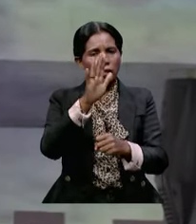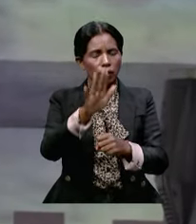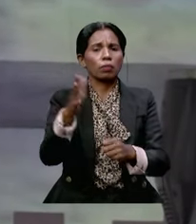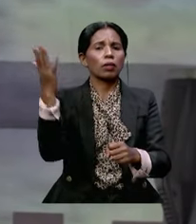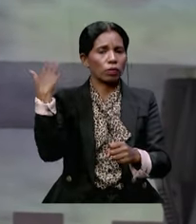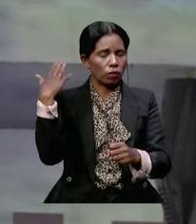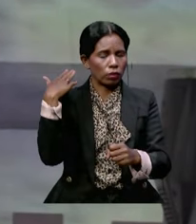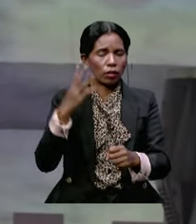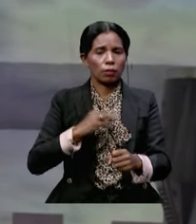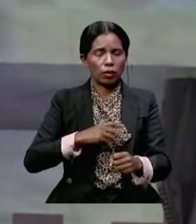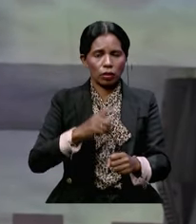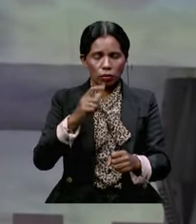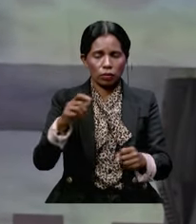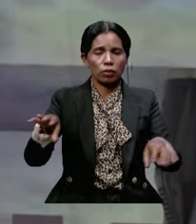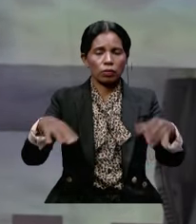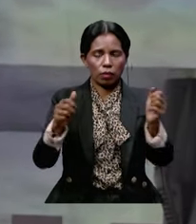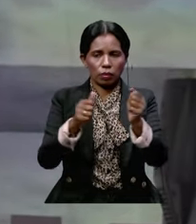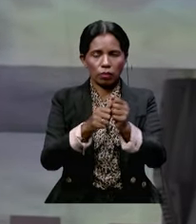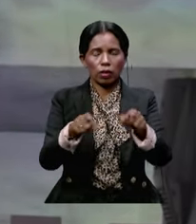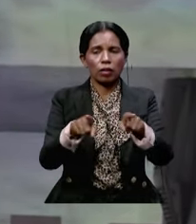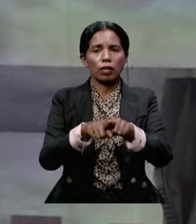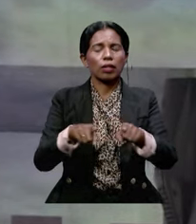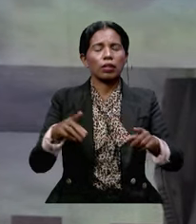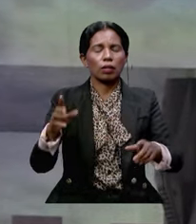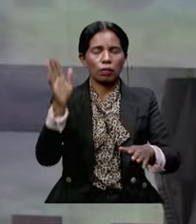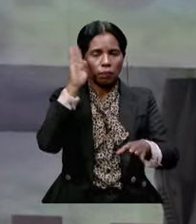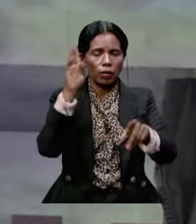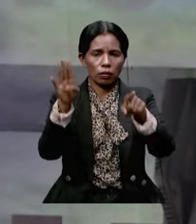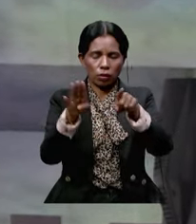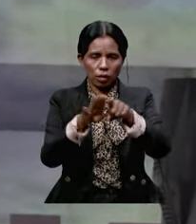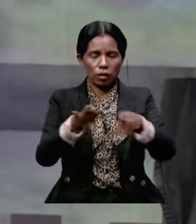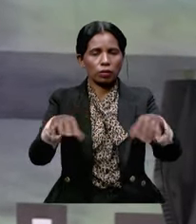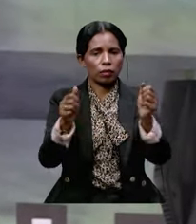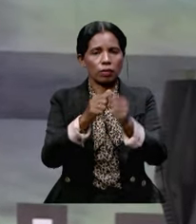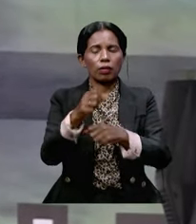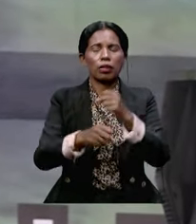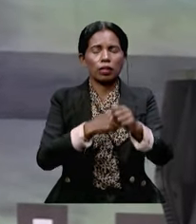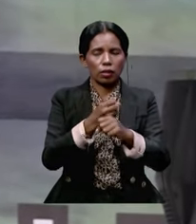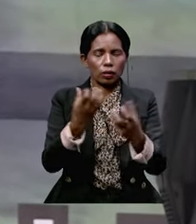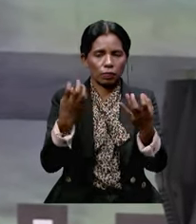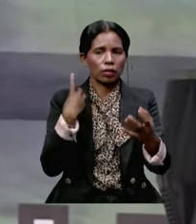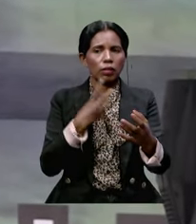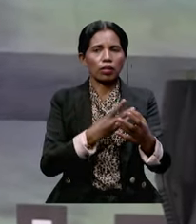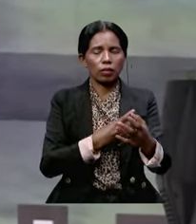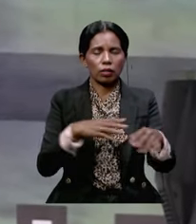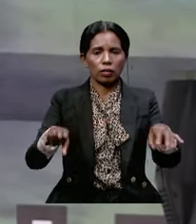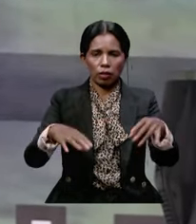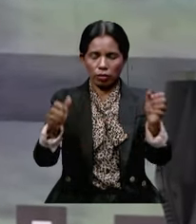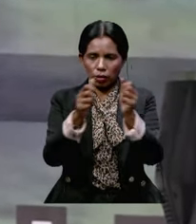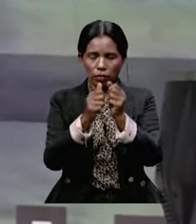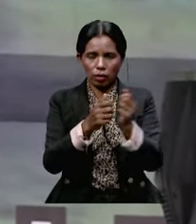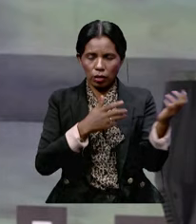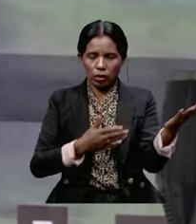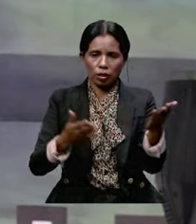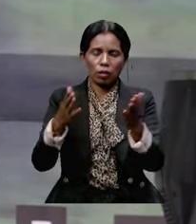no Manatuto, oficialmente saiu na Nudar Cidade, Maungalin e a cooperação Tinan Barakona e te serviço a Mutu. Lore